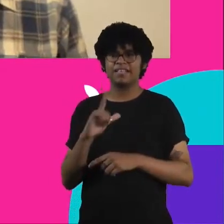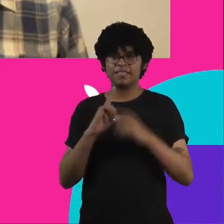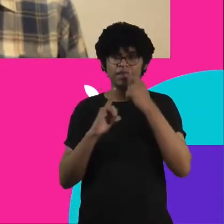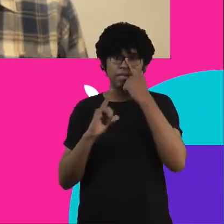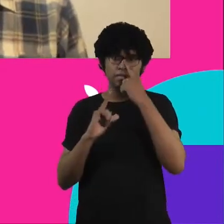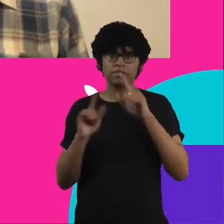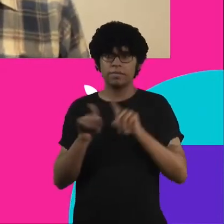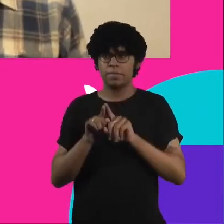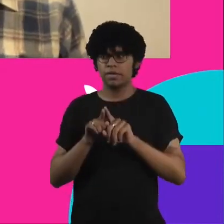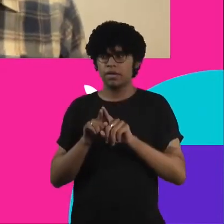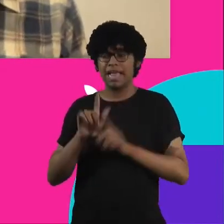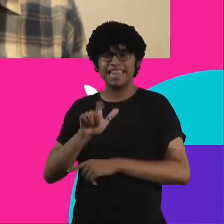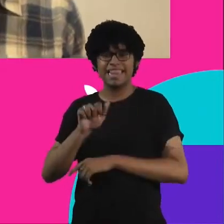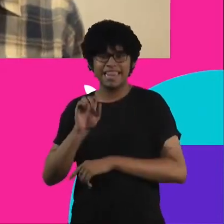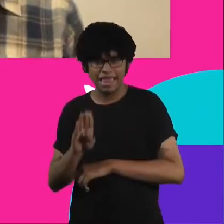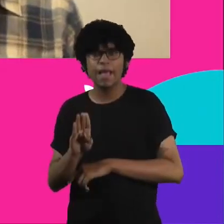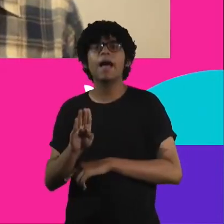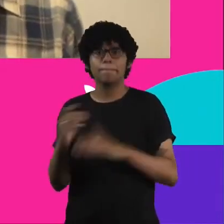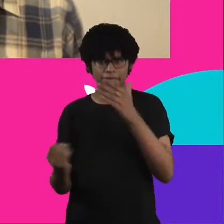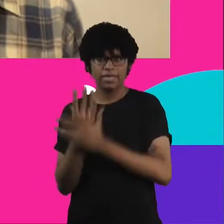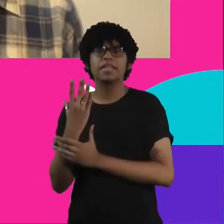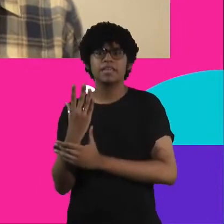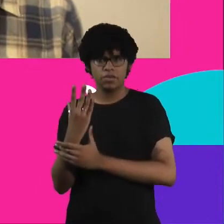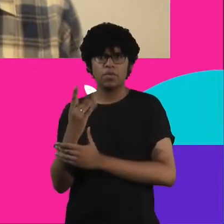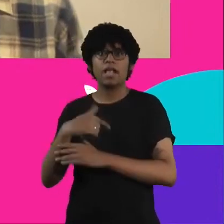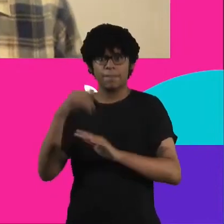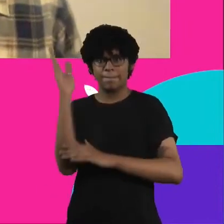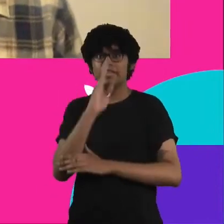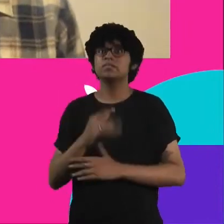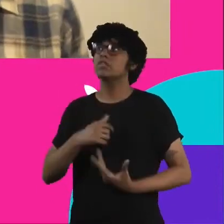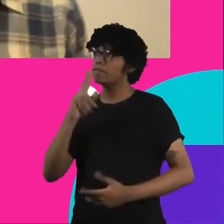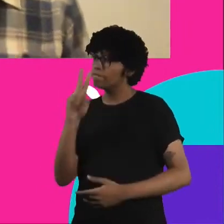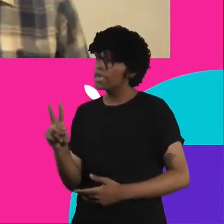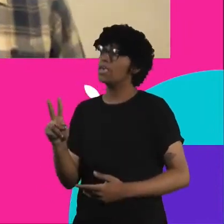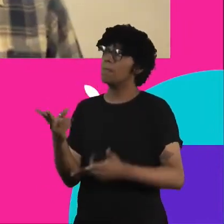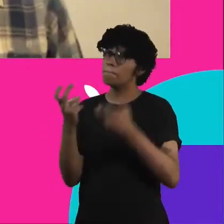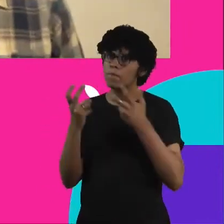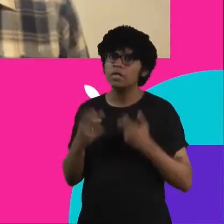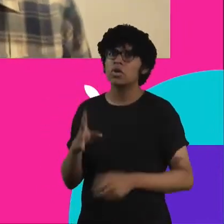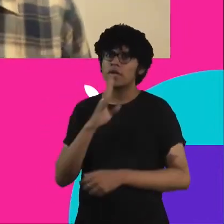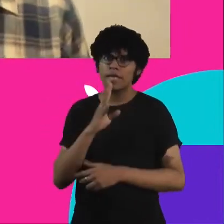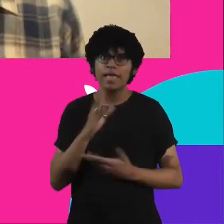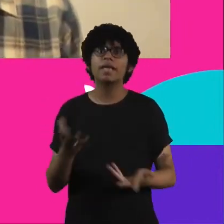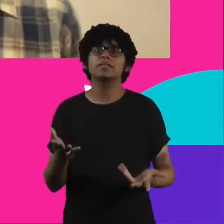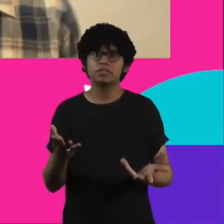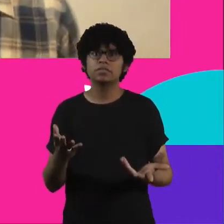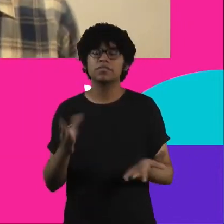Brasil, e também tem o Data Lab no Brasil. Então,